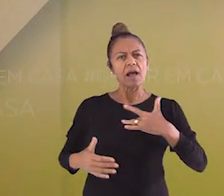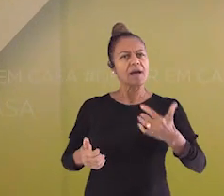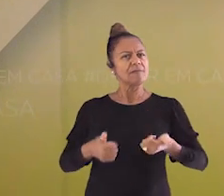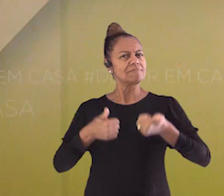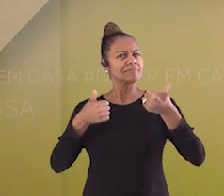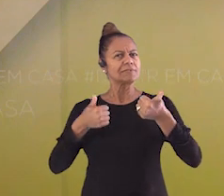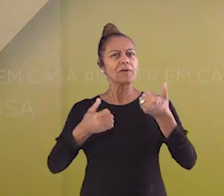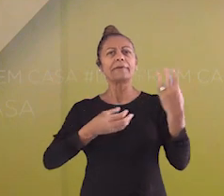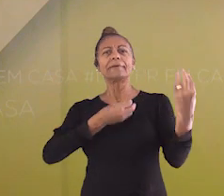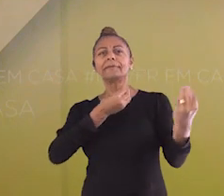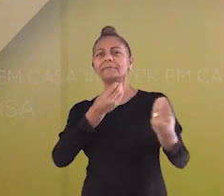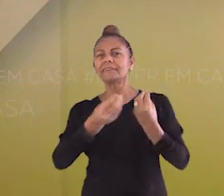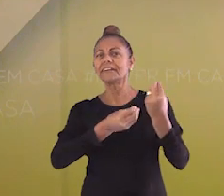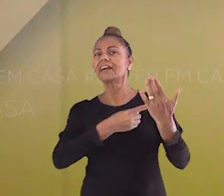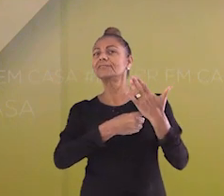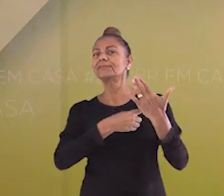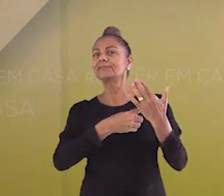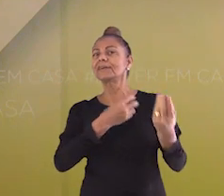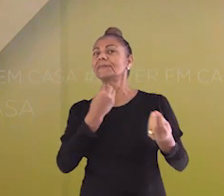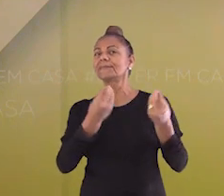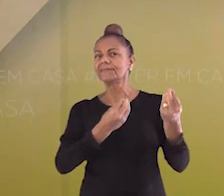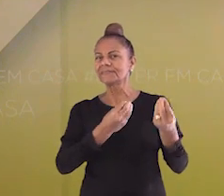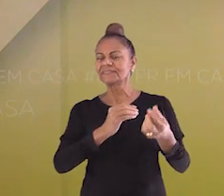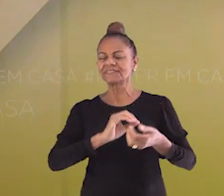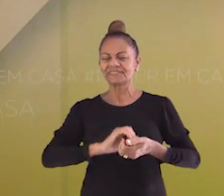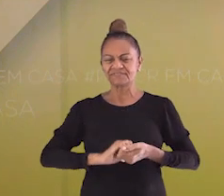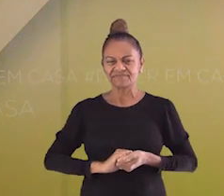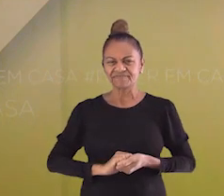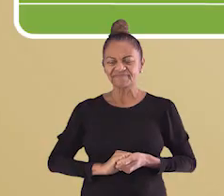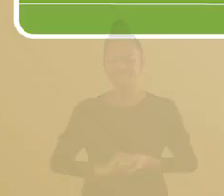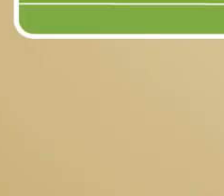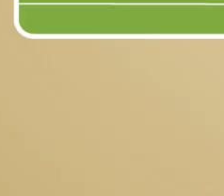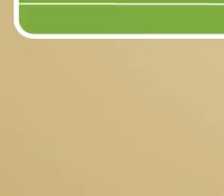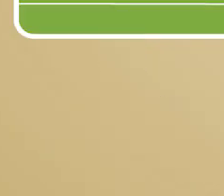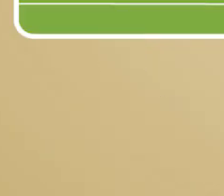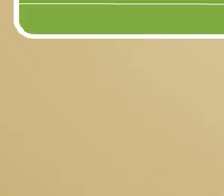fique com a gente até o fim. Agora, partiu a aula!